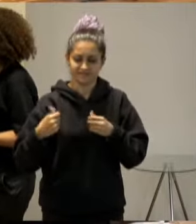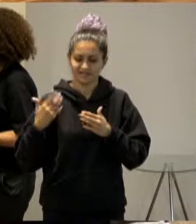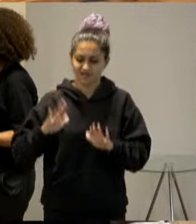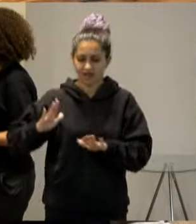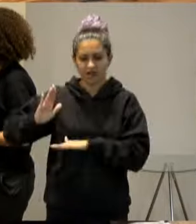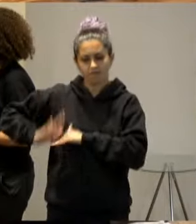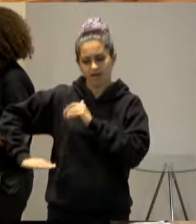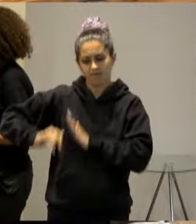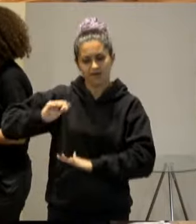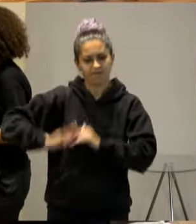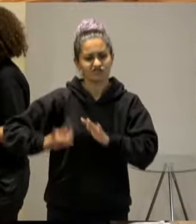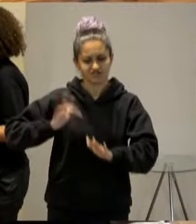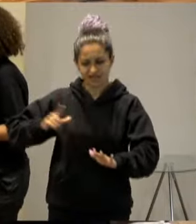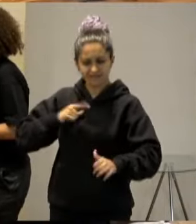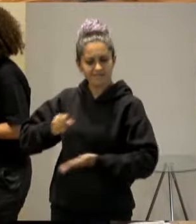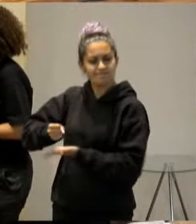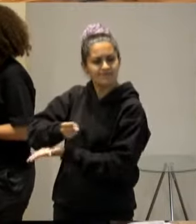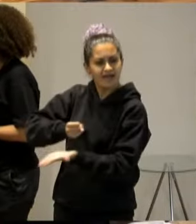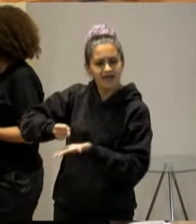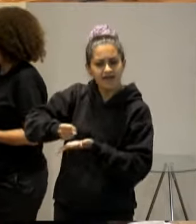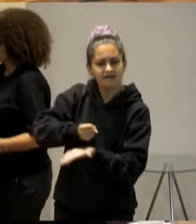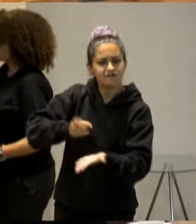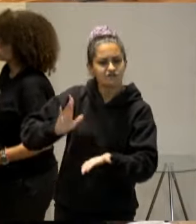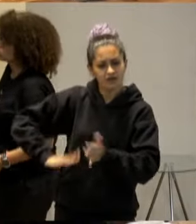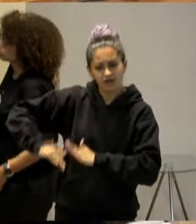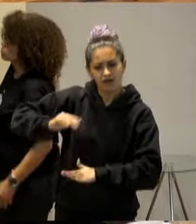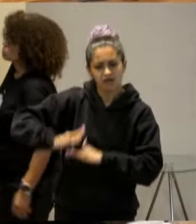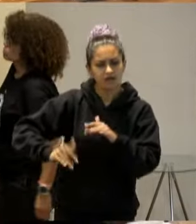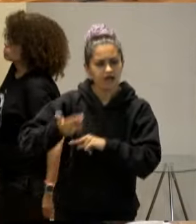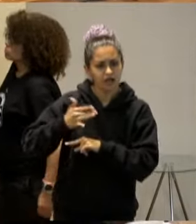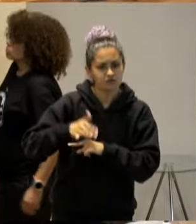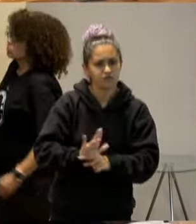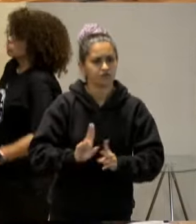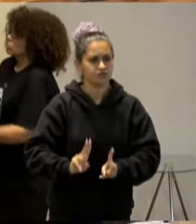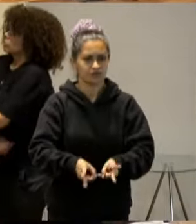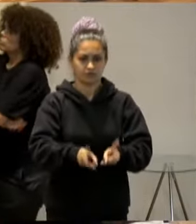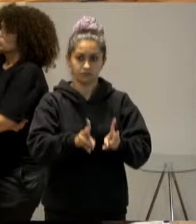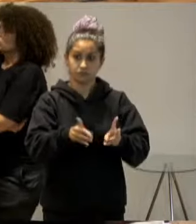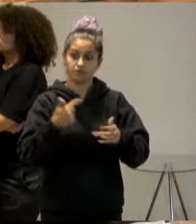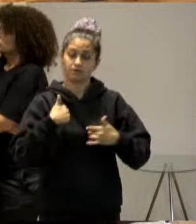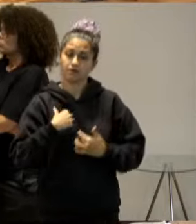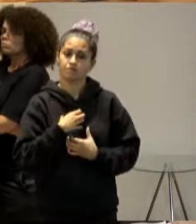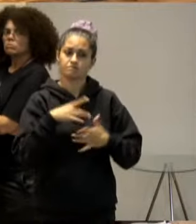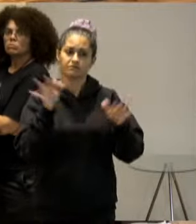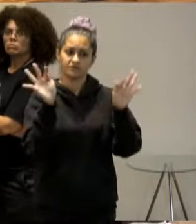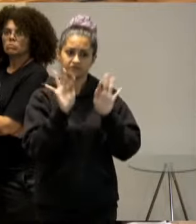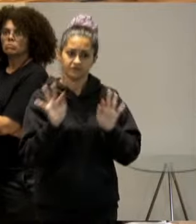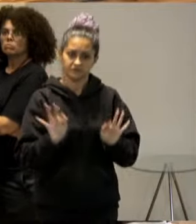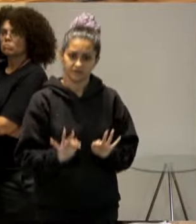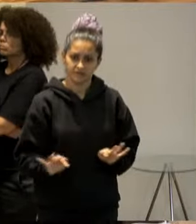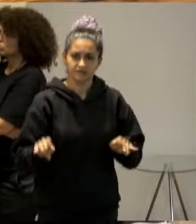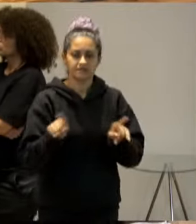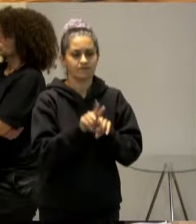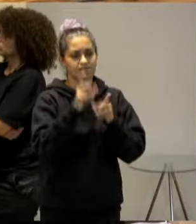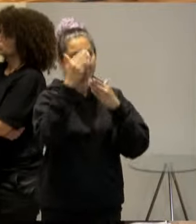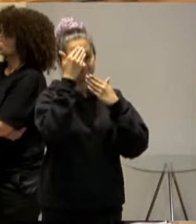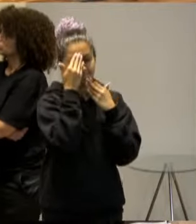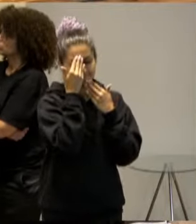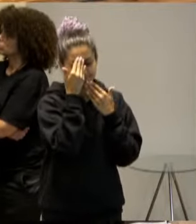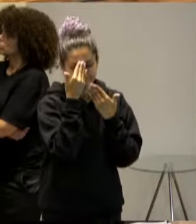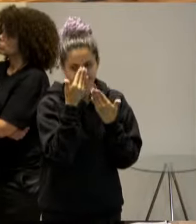feito, nós temos um bom caminho trilhado. E eu fico muito feliz e muito